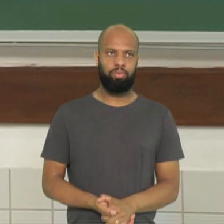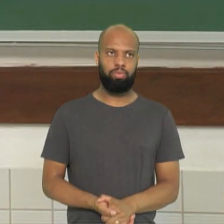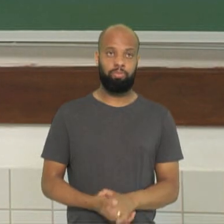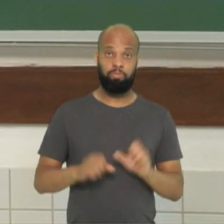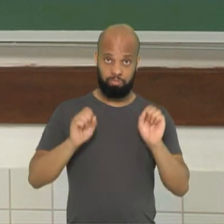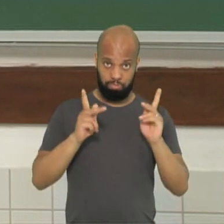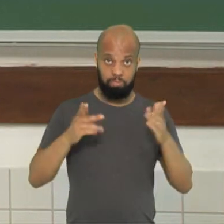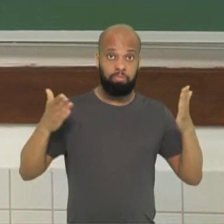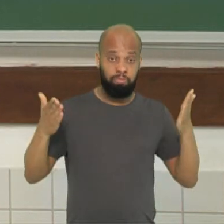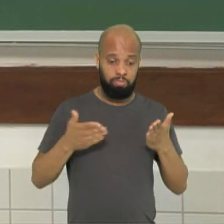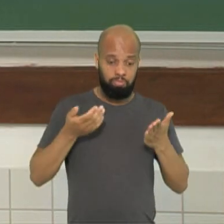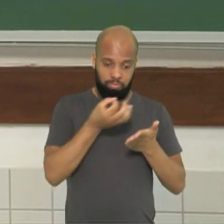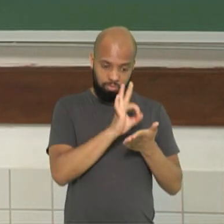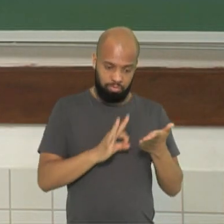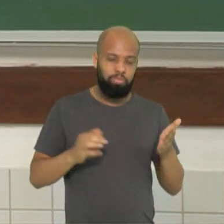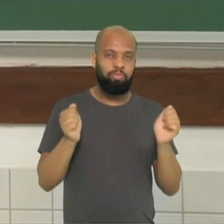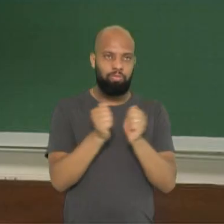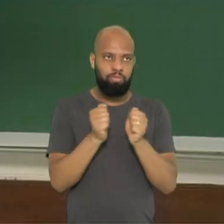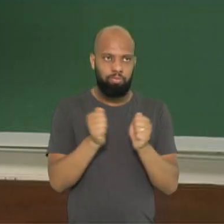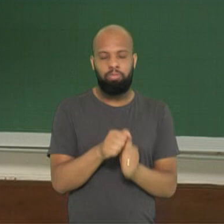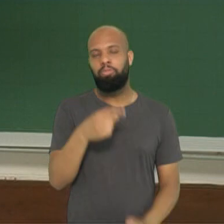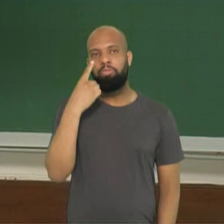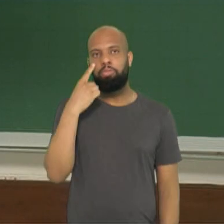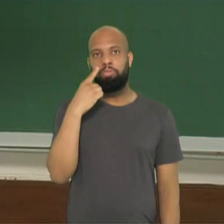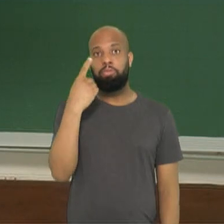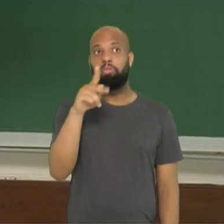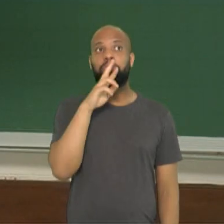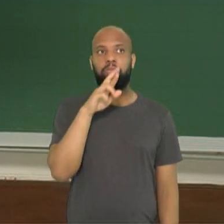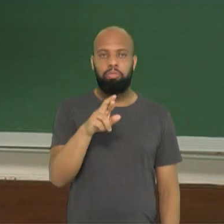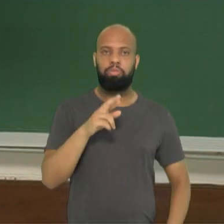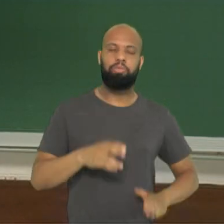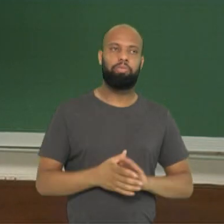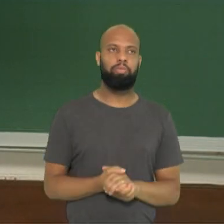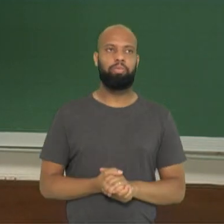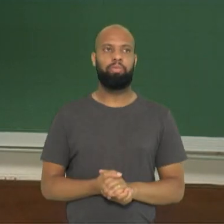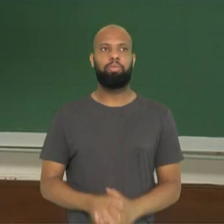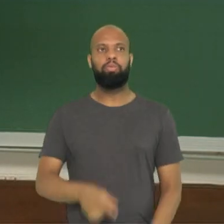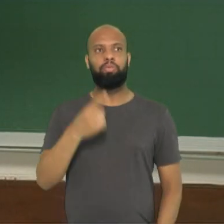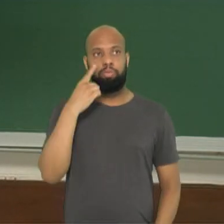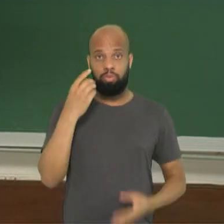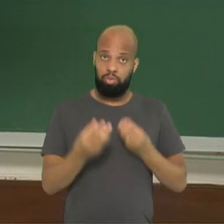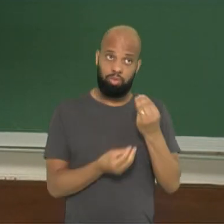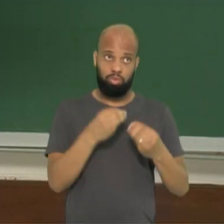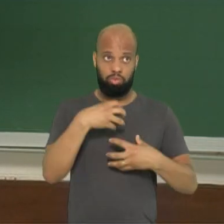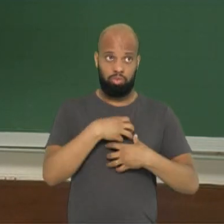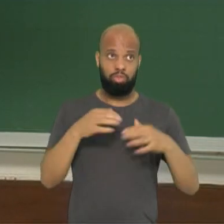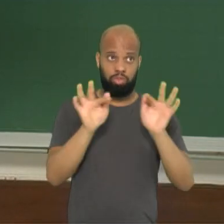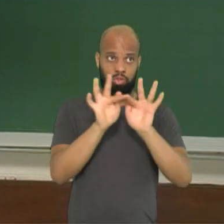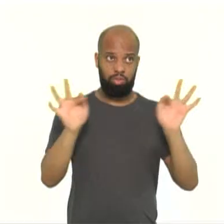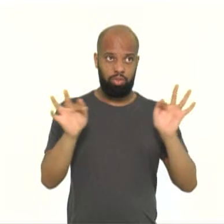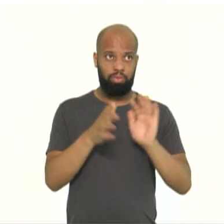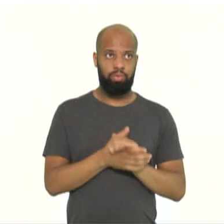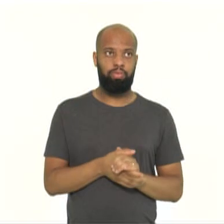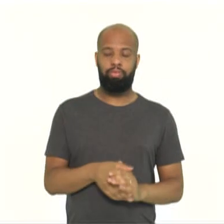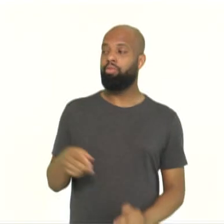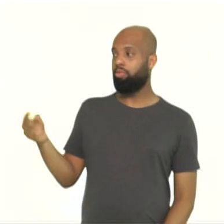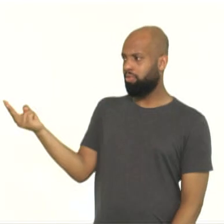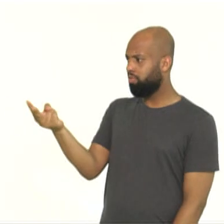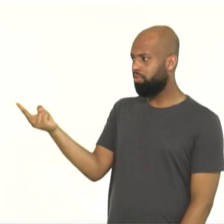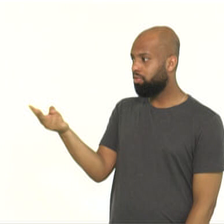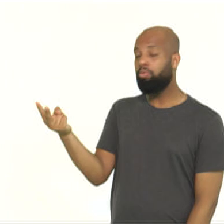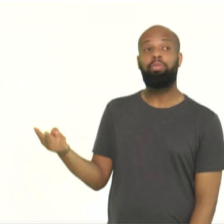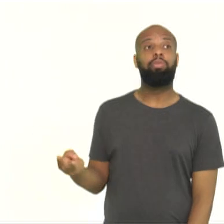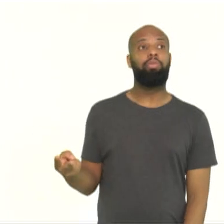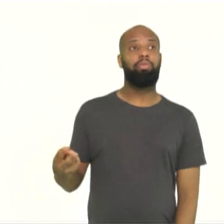Listo, vamos corrigir nossa atividade então. Veja como ficaram as frases. Ellos